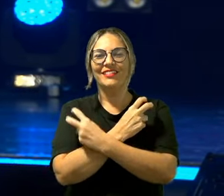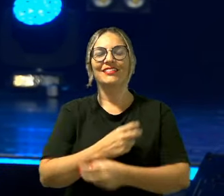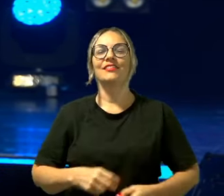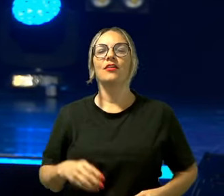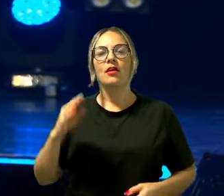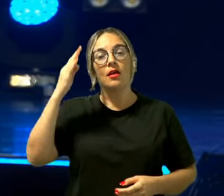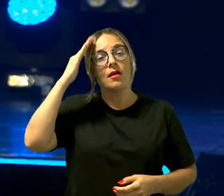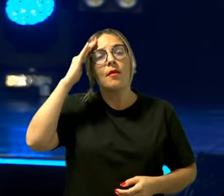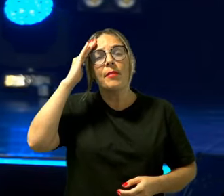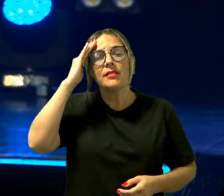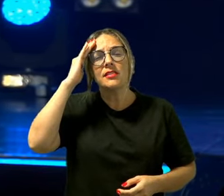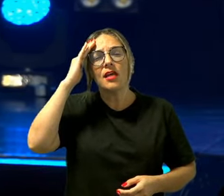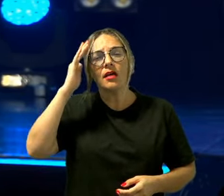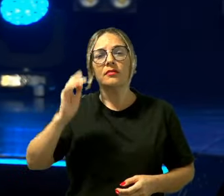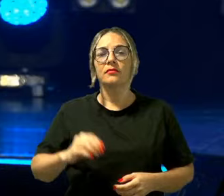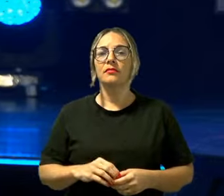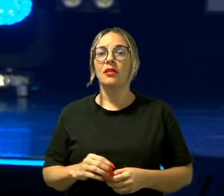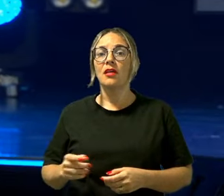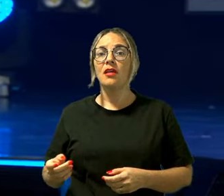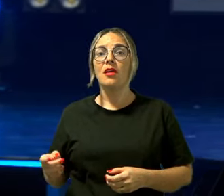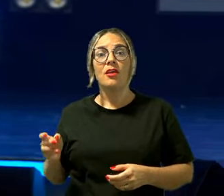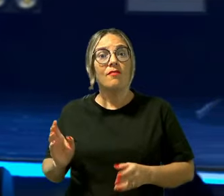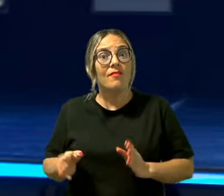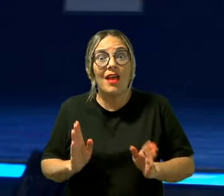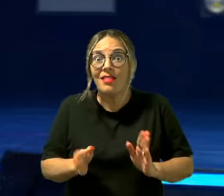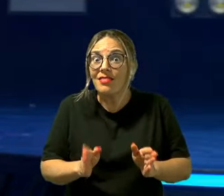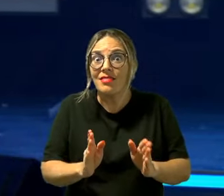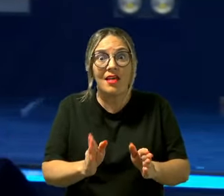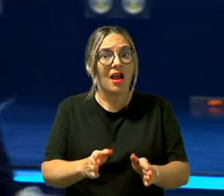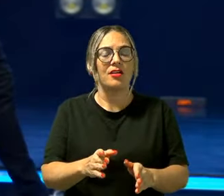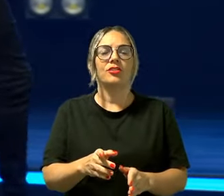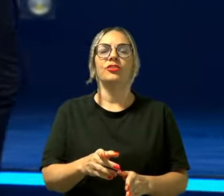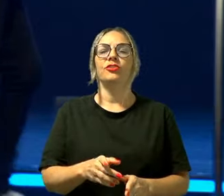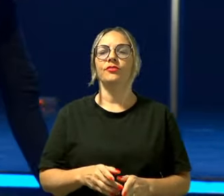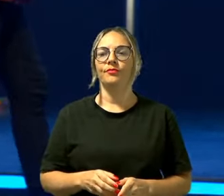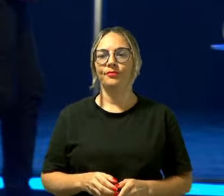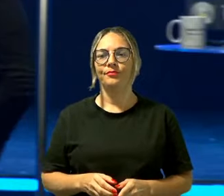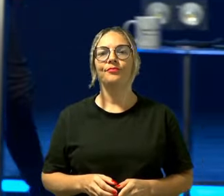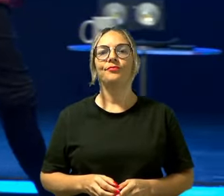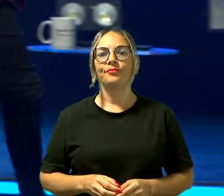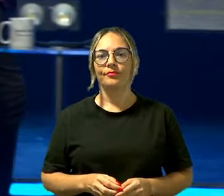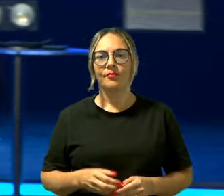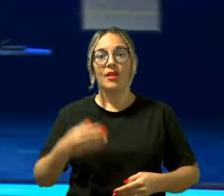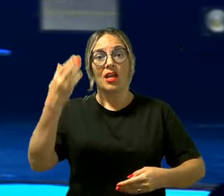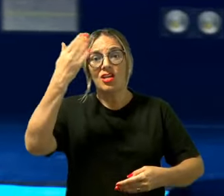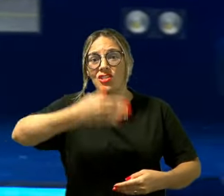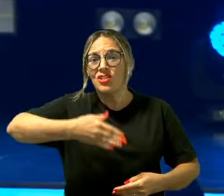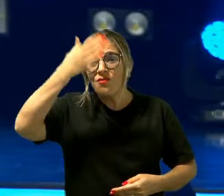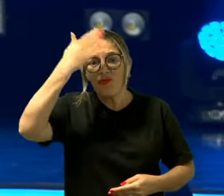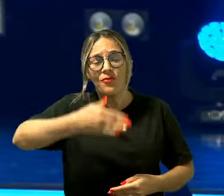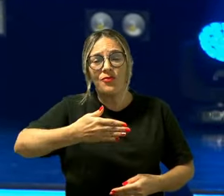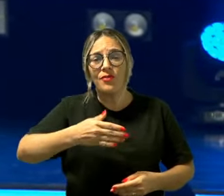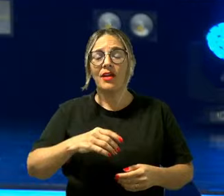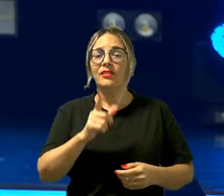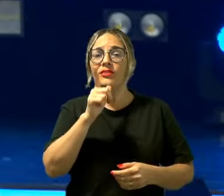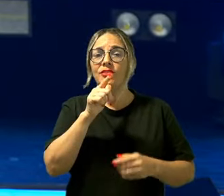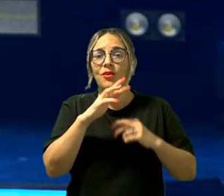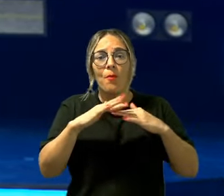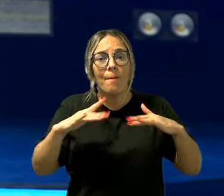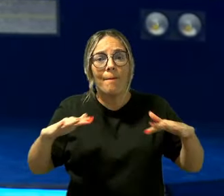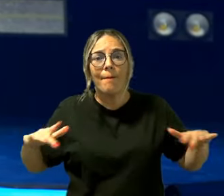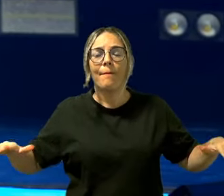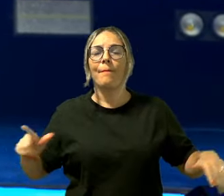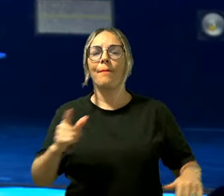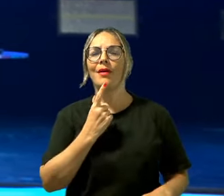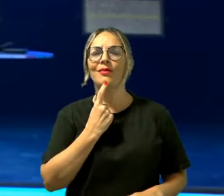isso acontece. Quando o Faraó recebe a notícia que o povo está vagando e está ali de frente ao Mar Vermelho, num beco sem saída, o Faraó reúne